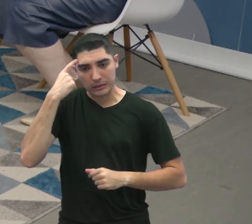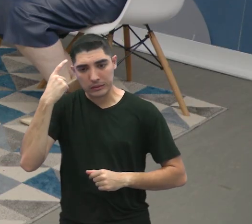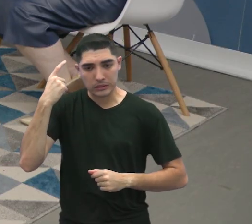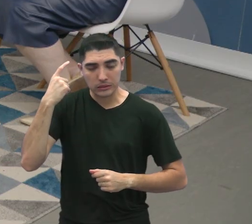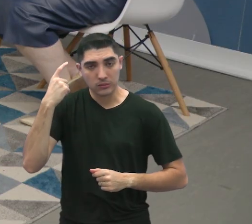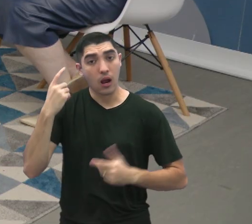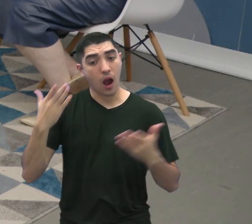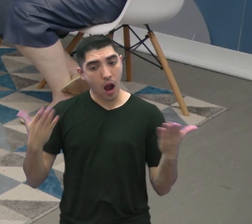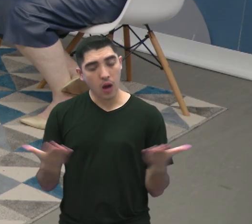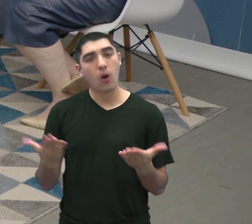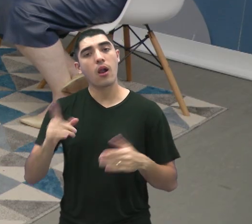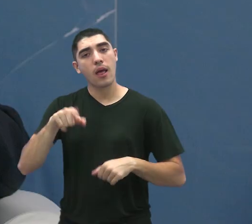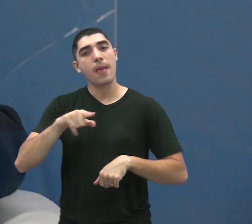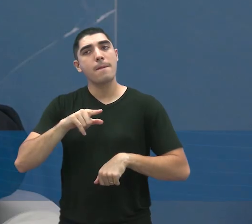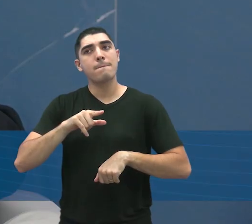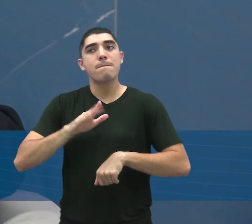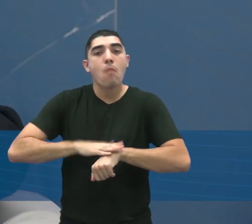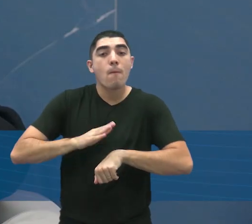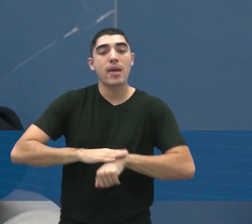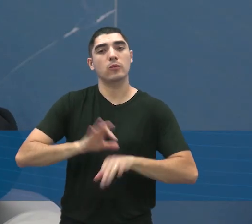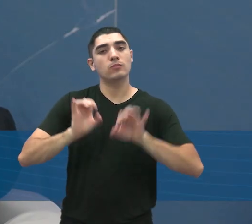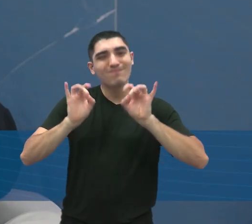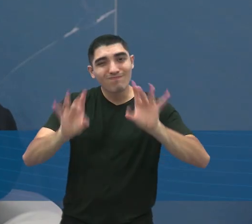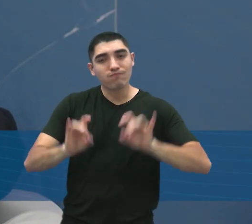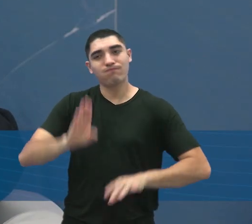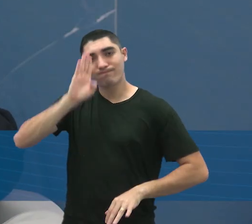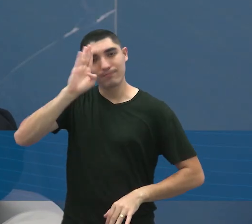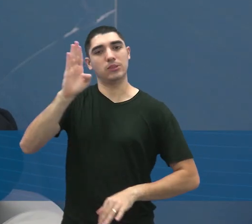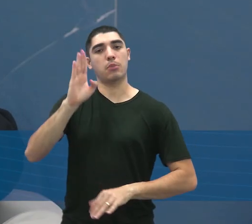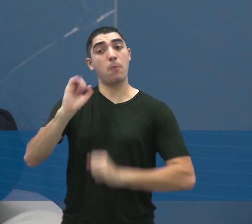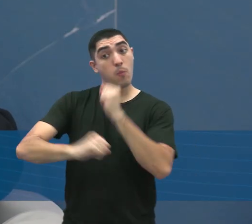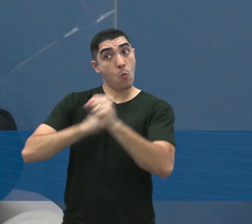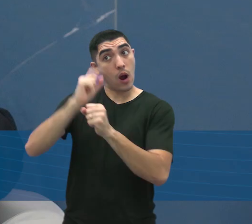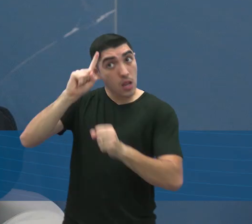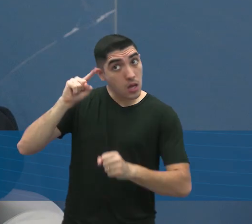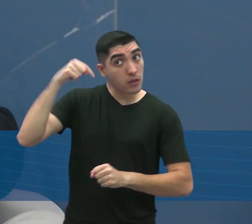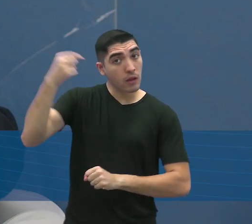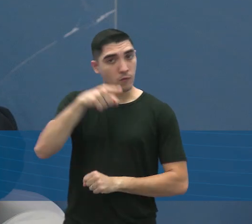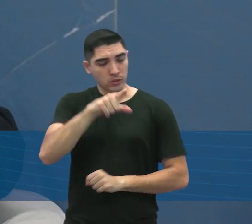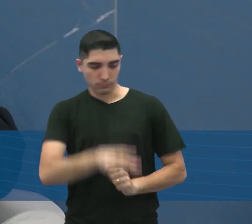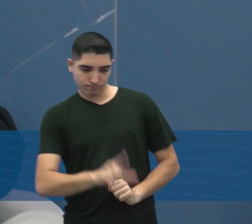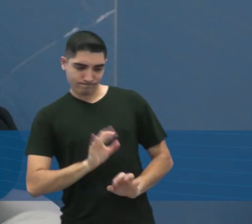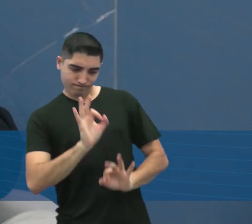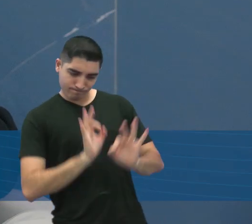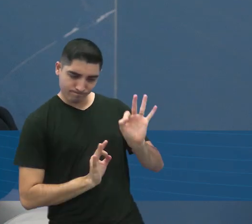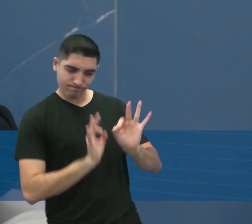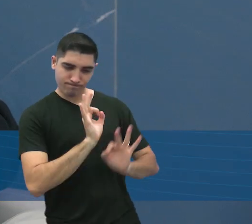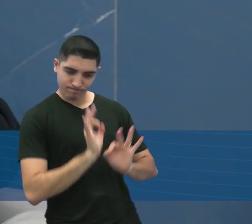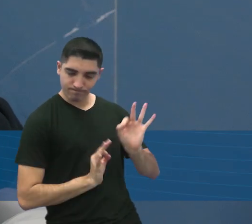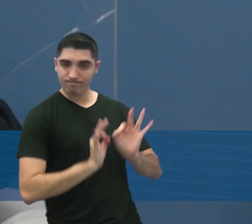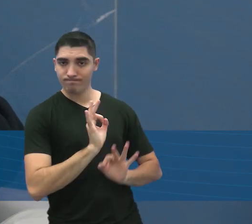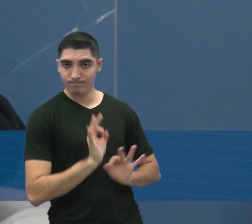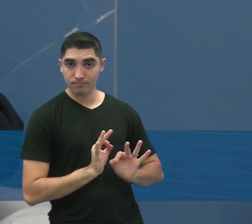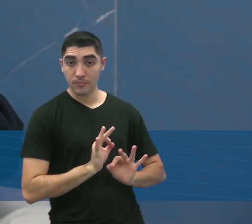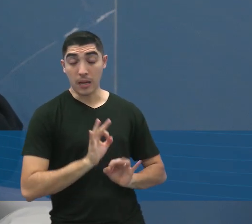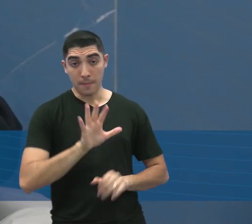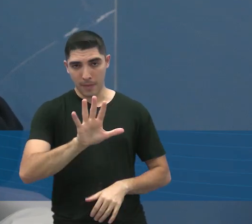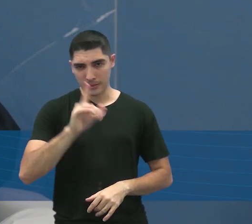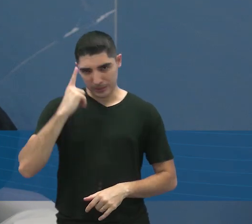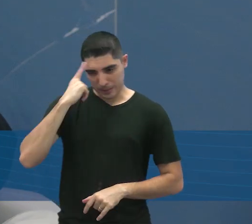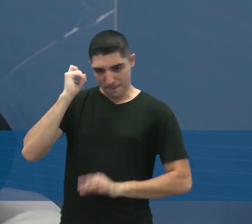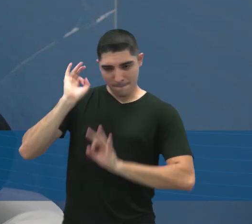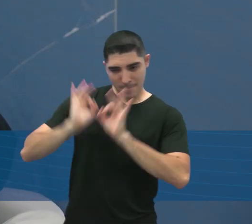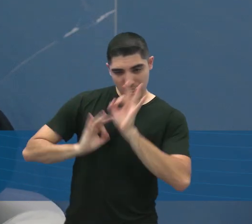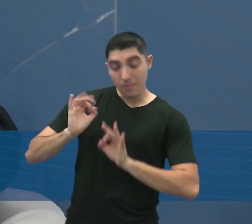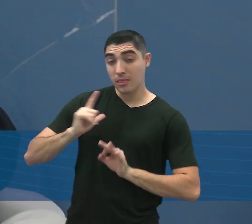um momento de você pensar no ano que vem. E quando você faz o seu planejamento, nós temos um problema muito sério agora